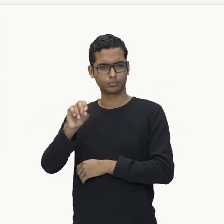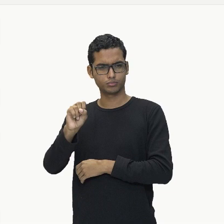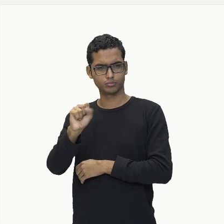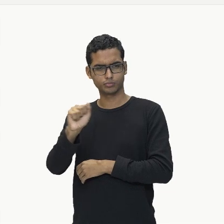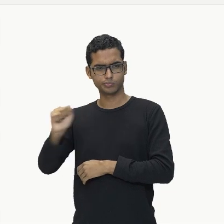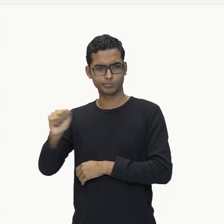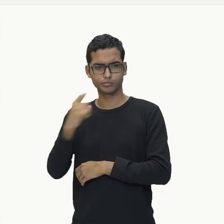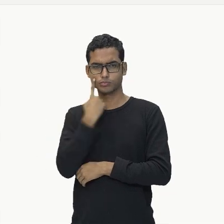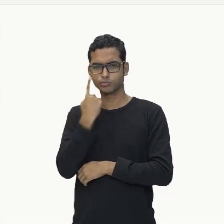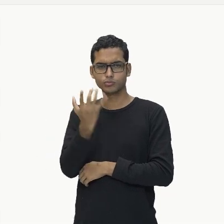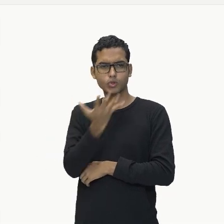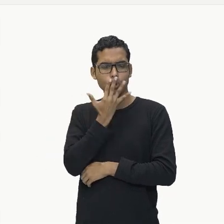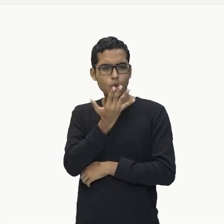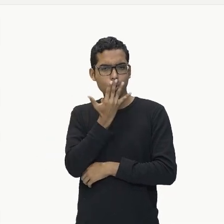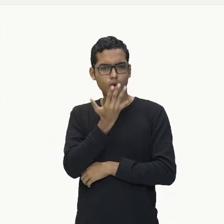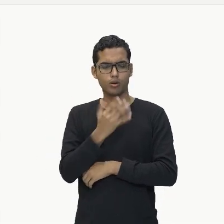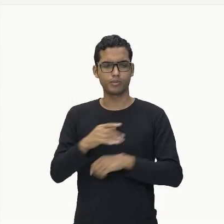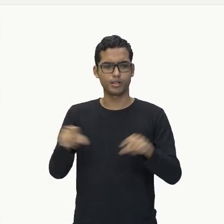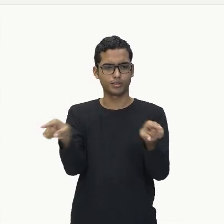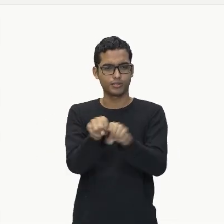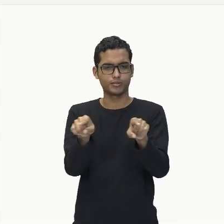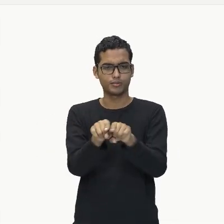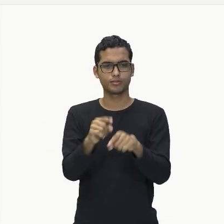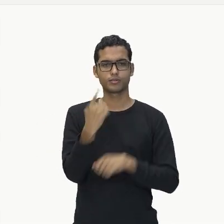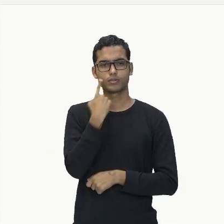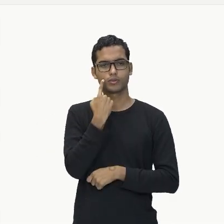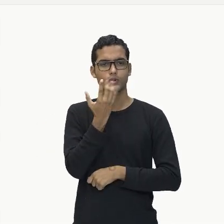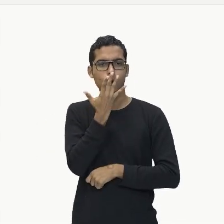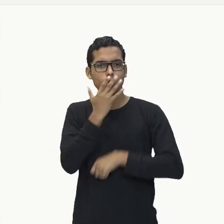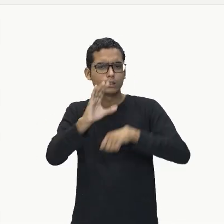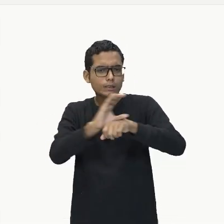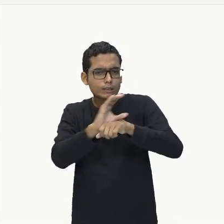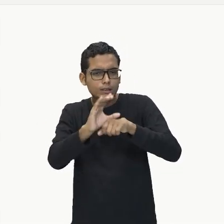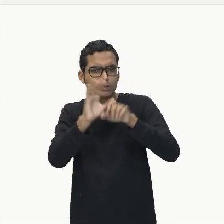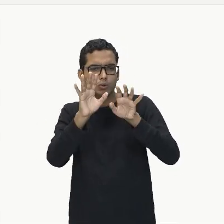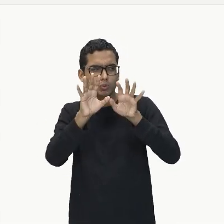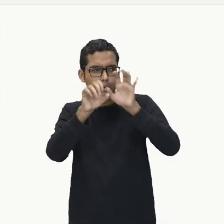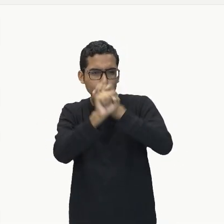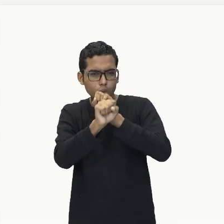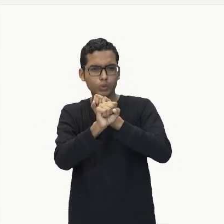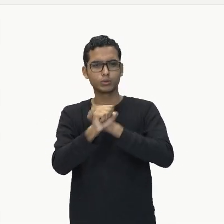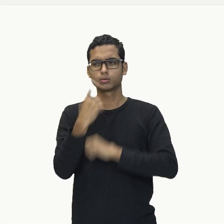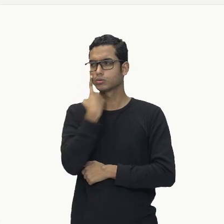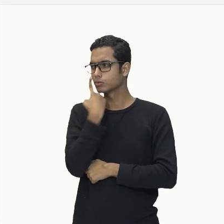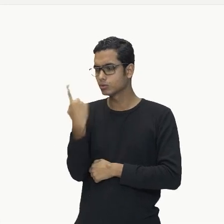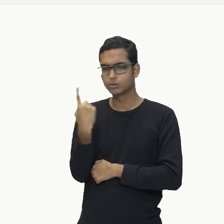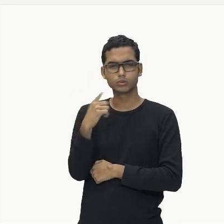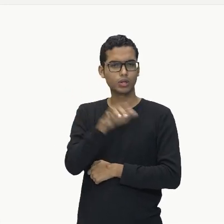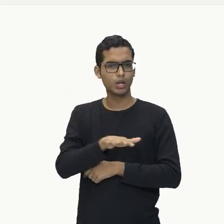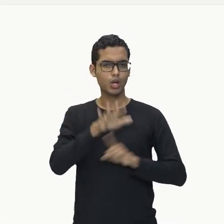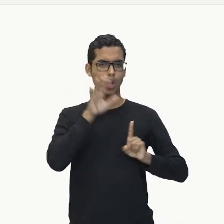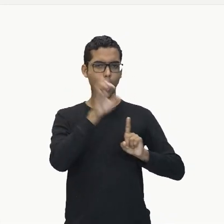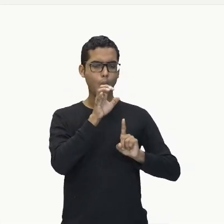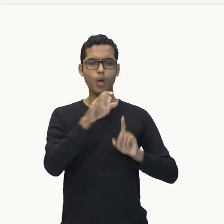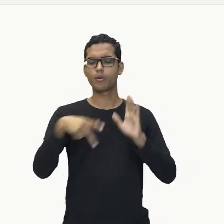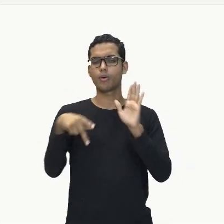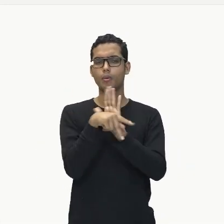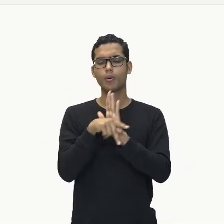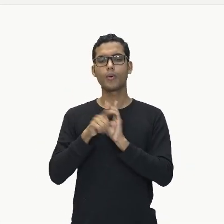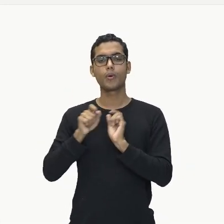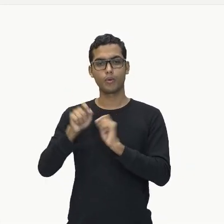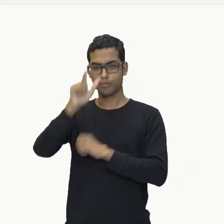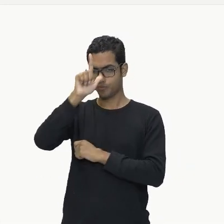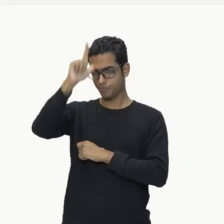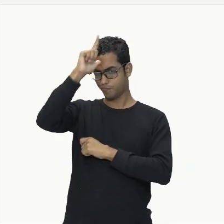um marrom, um cinza mais escuro, perdão, a gente vê que é o território sob influência da Alemanha nazista naquele